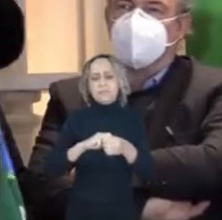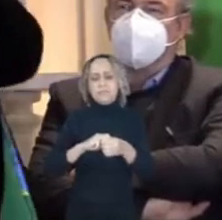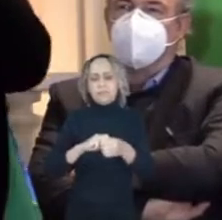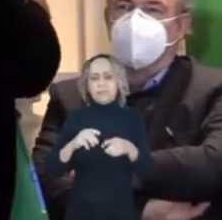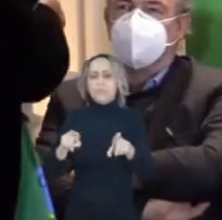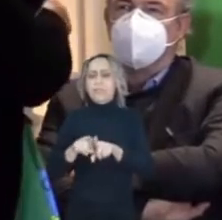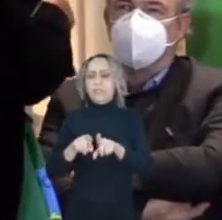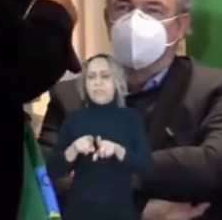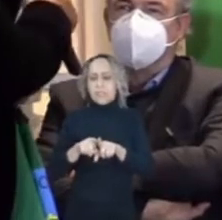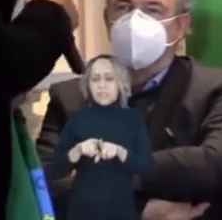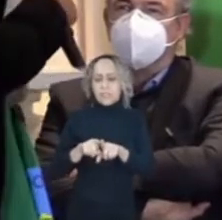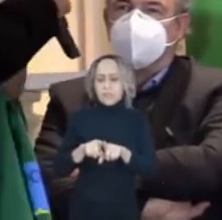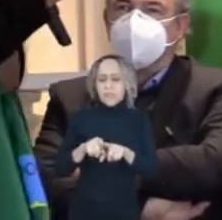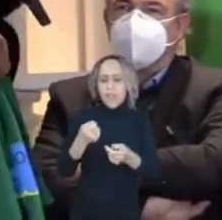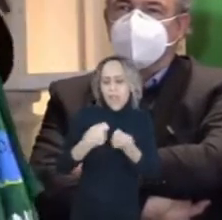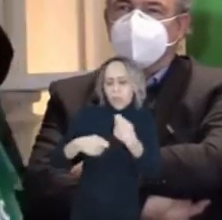apoio da economia solidária.